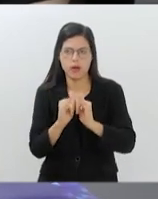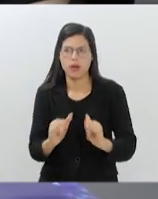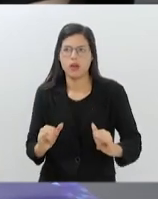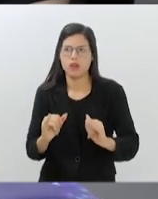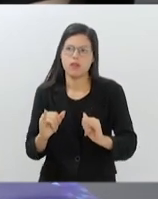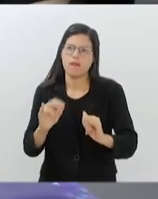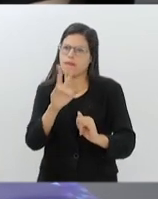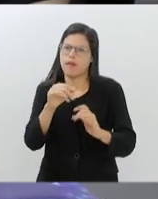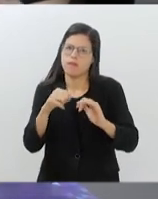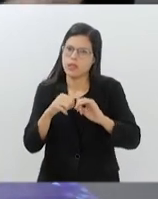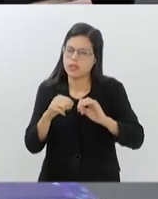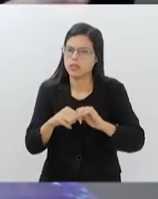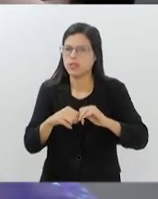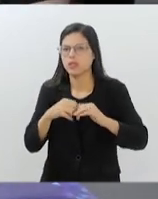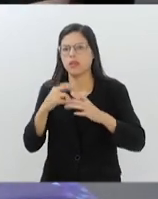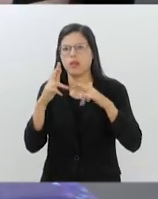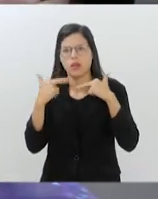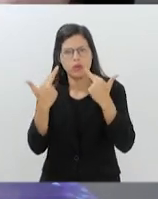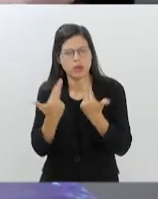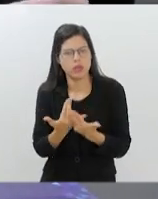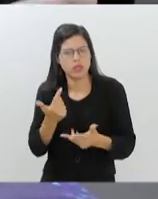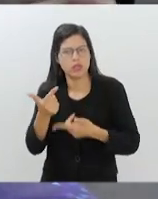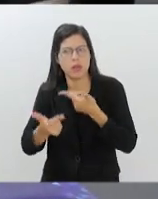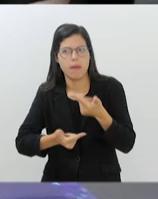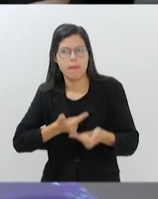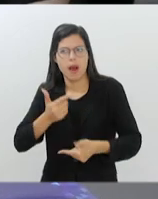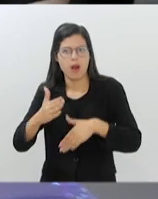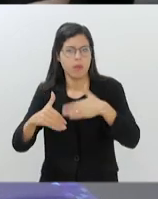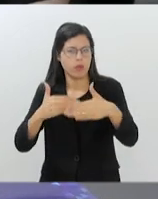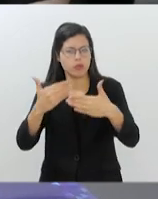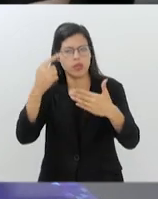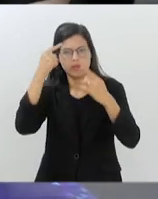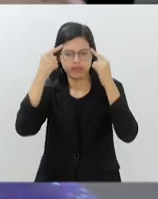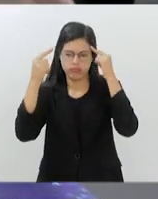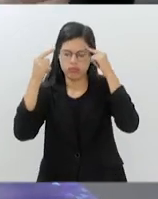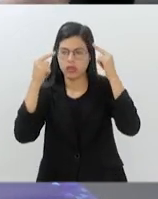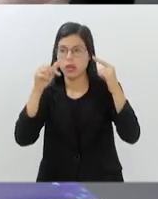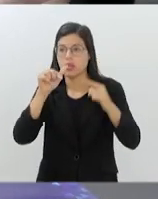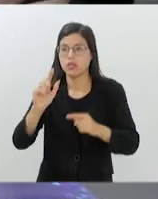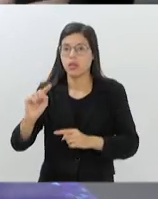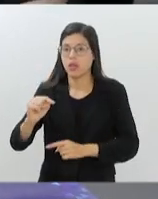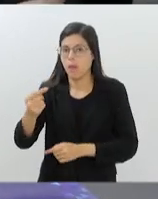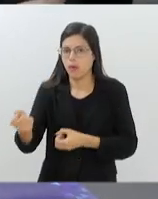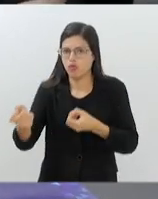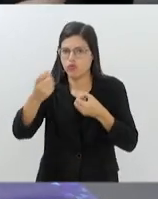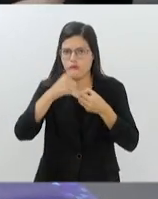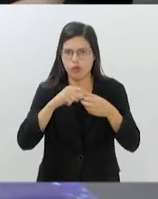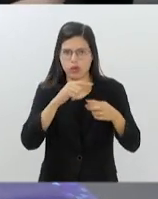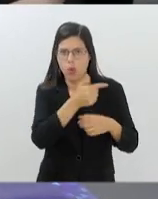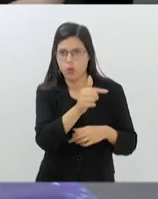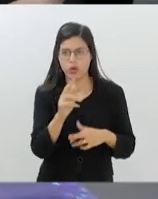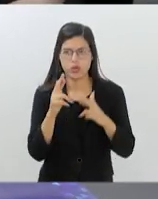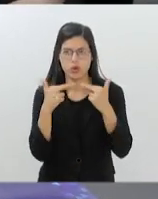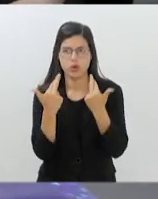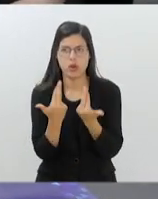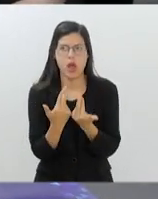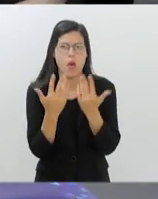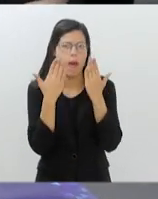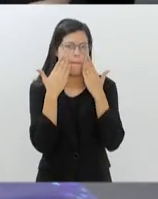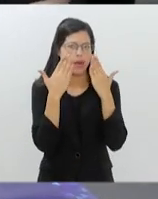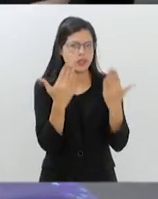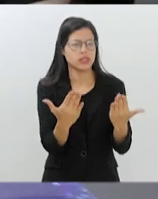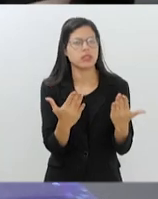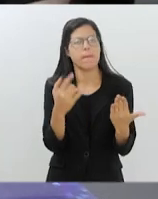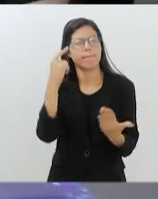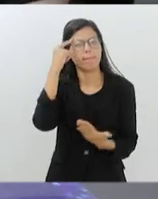pensam um processo criativo ao fim dessa caminhada eles retomam para outros outras reuniões e aí vão apresentando olha olha pensamos